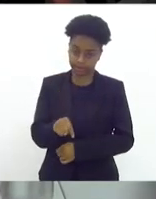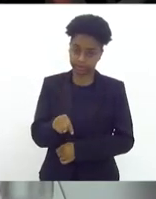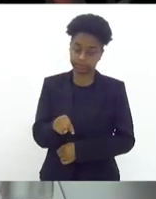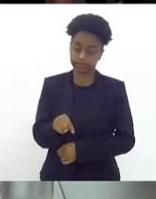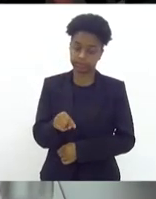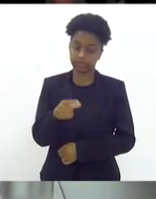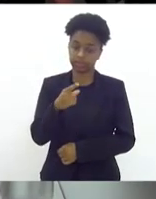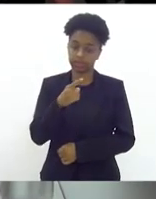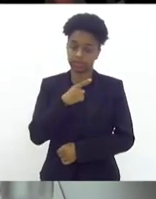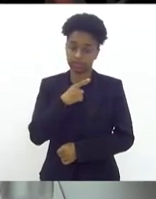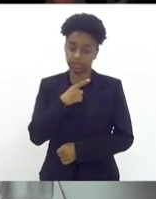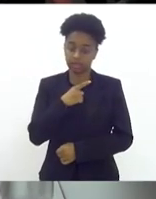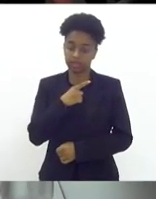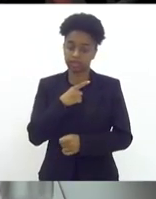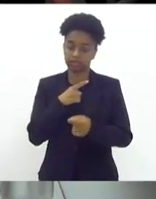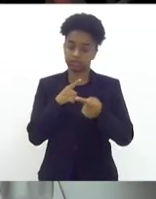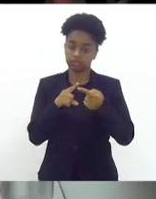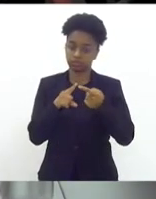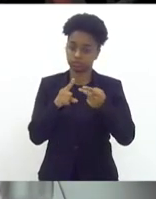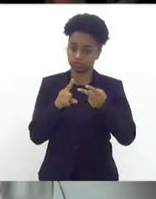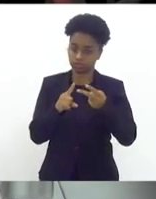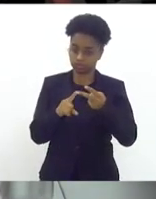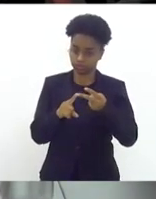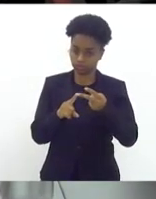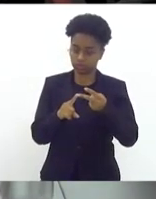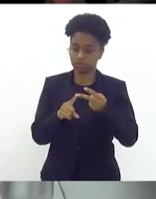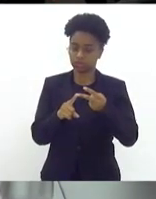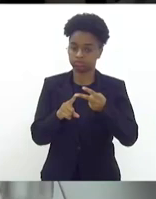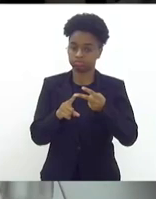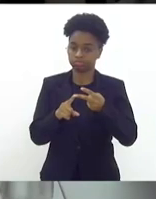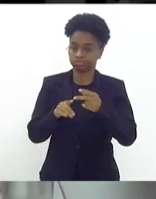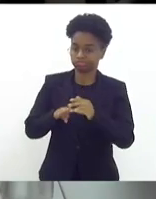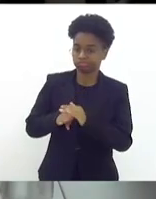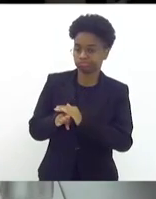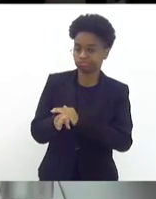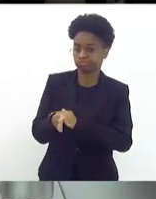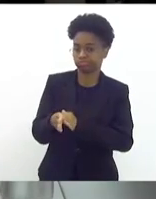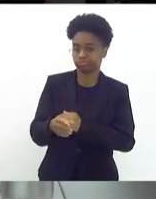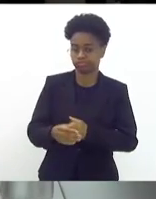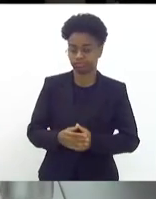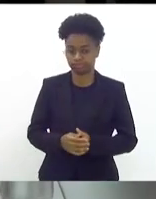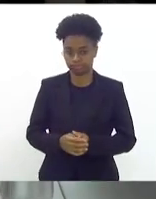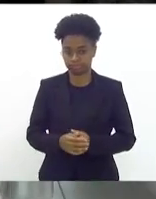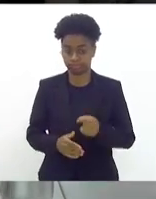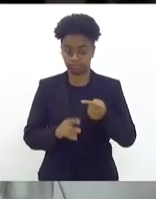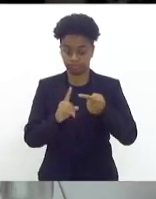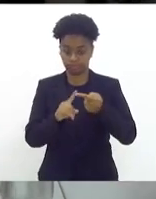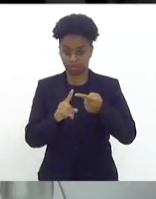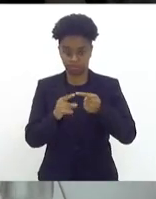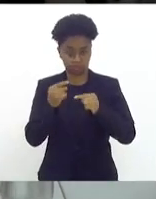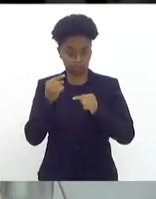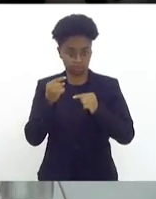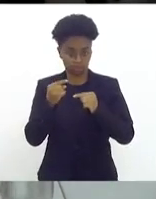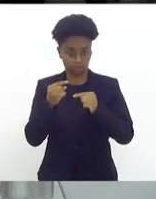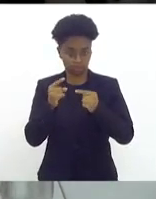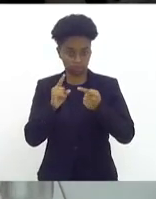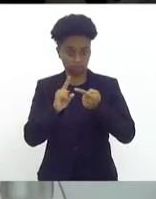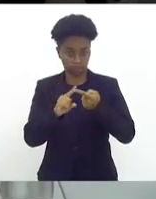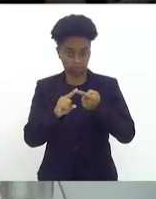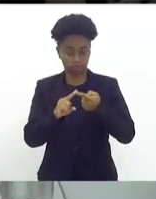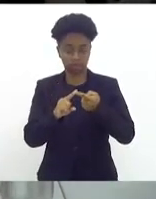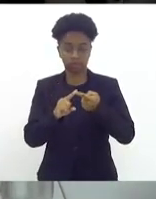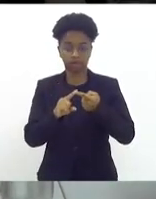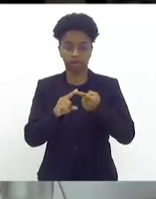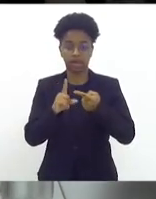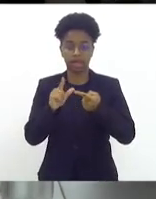teria dois vícios. Um de inconstitucionalidade. Um, o vício